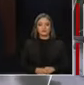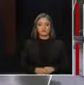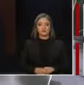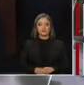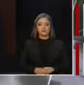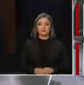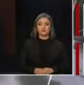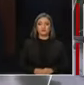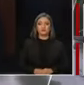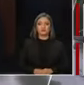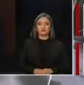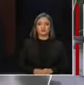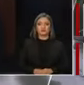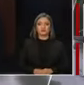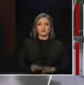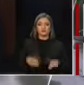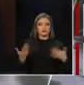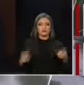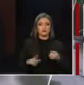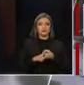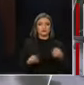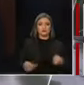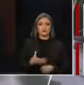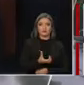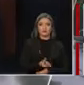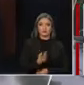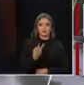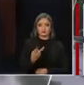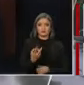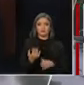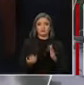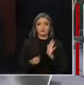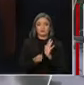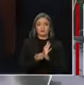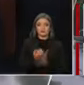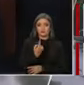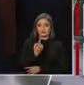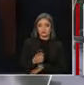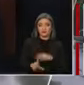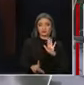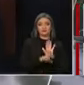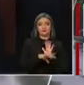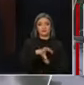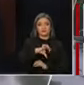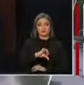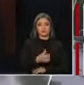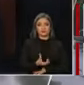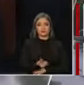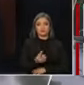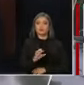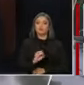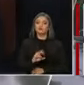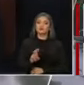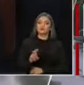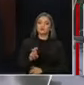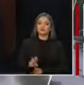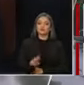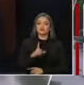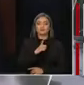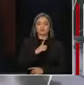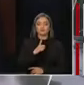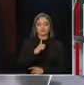Por seu turno, o artigo 62, inciso 1º da Lei 9605, que trata exatamente do